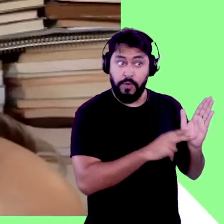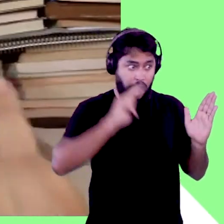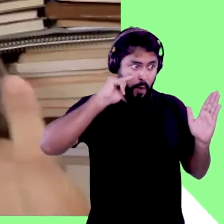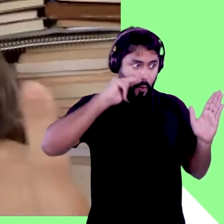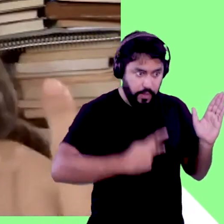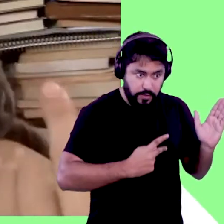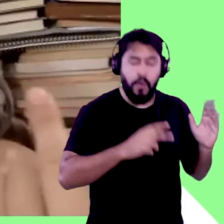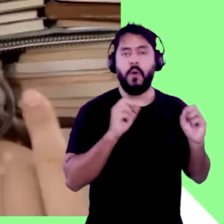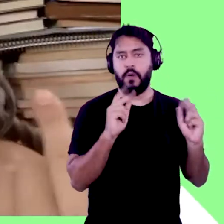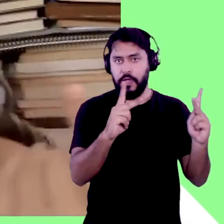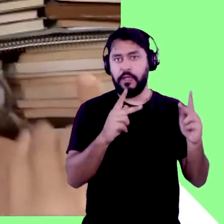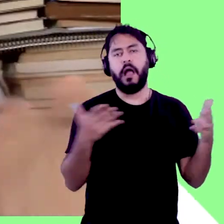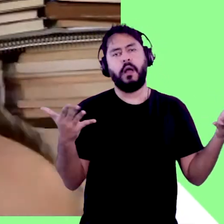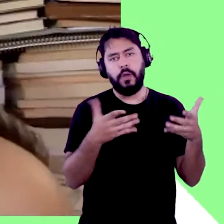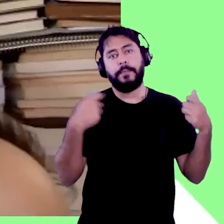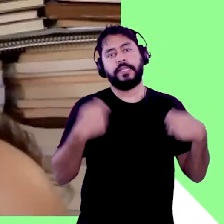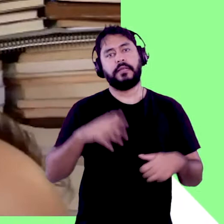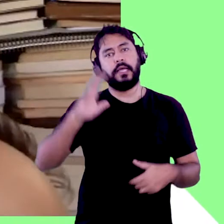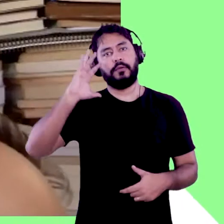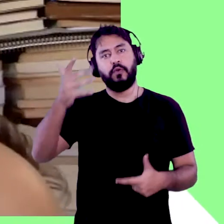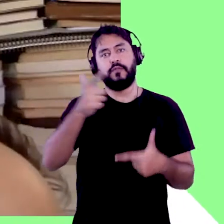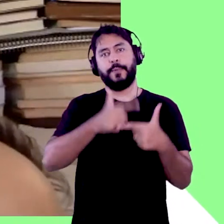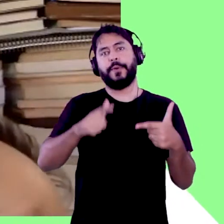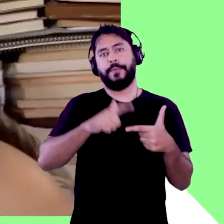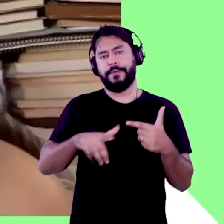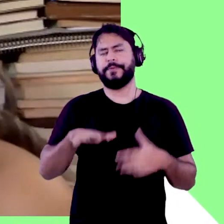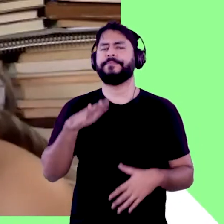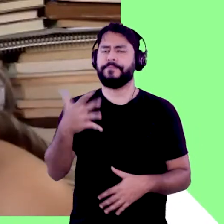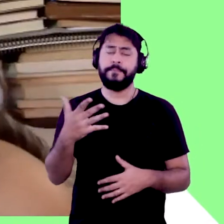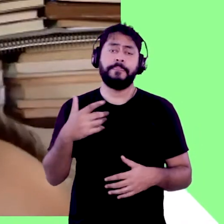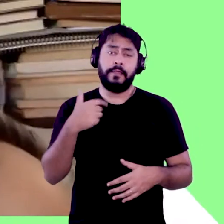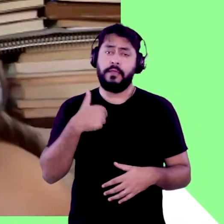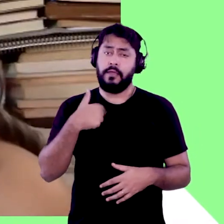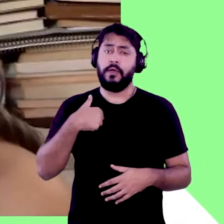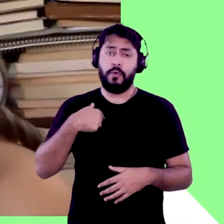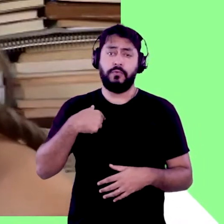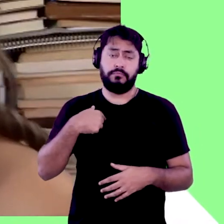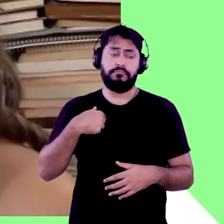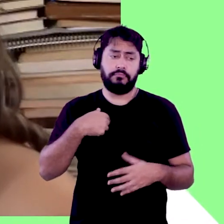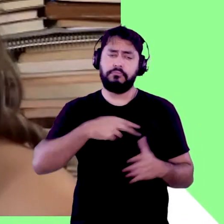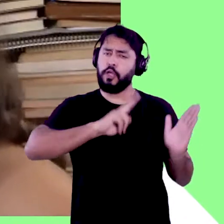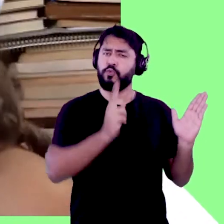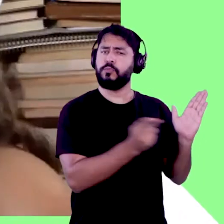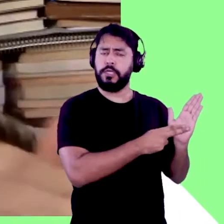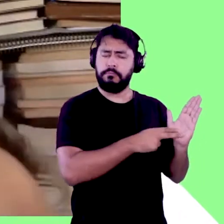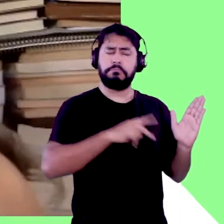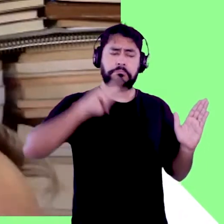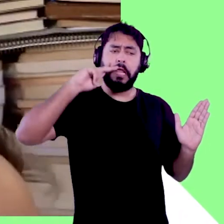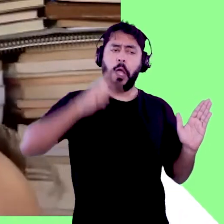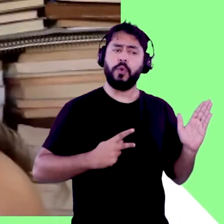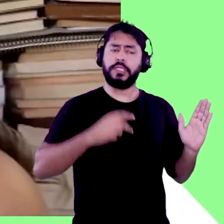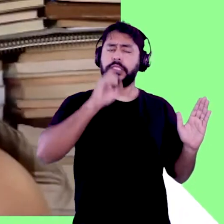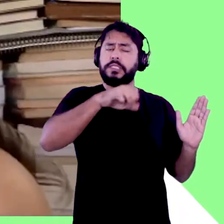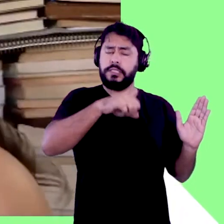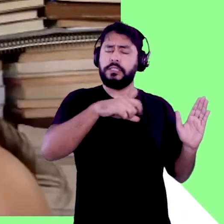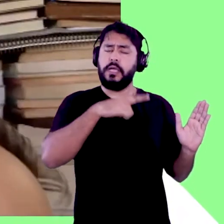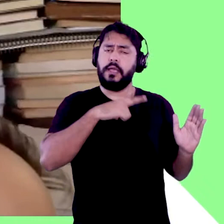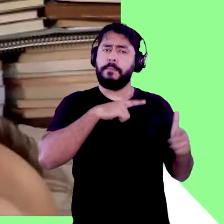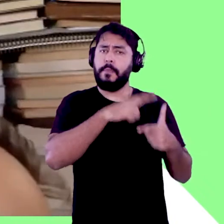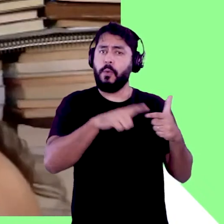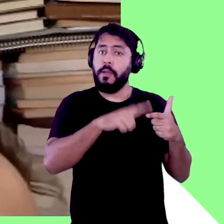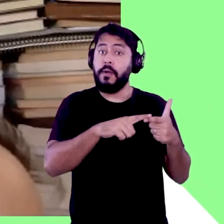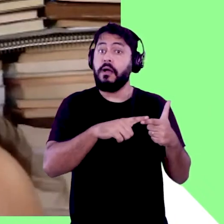né? Então, eu realmente reconhecer que existe esse problema e encontrar mecanismos